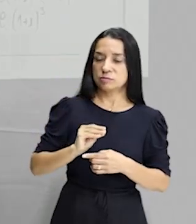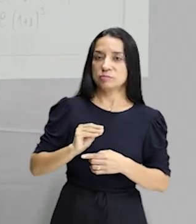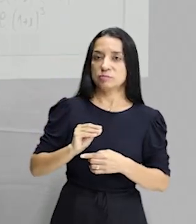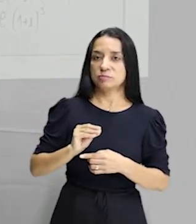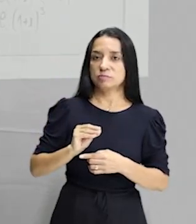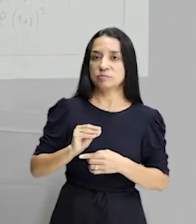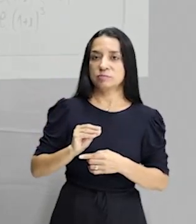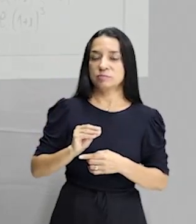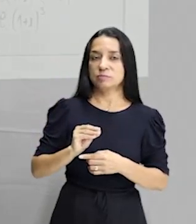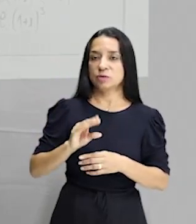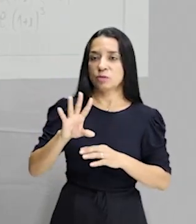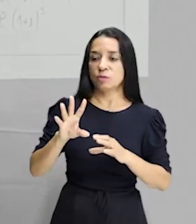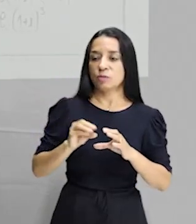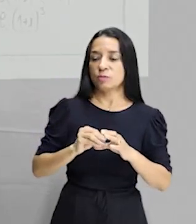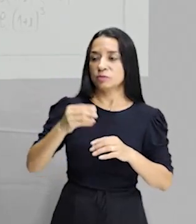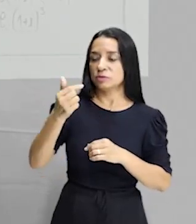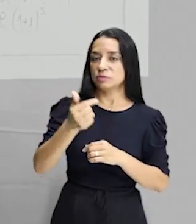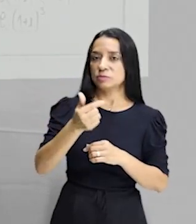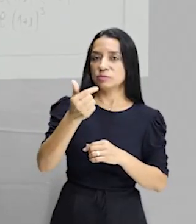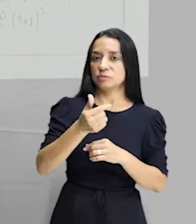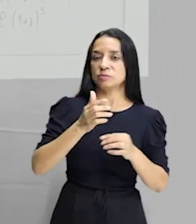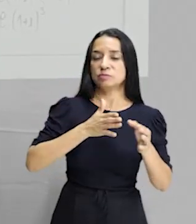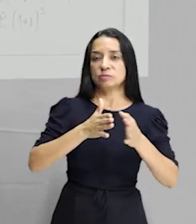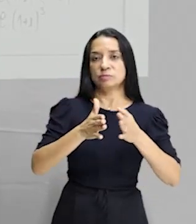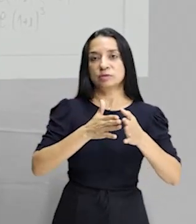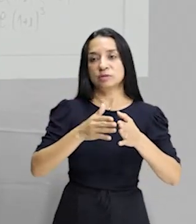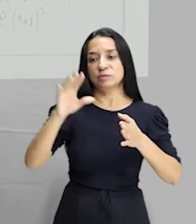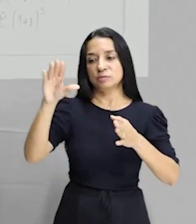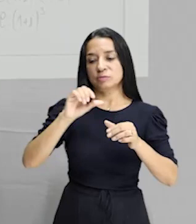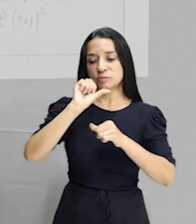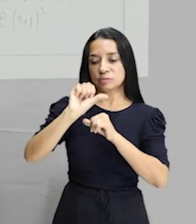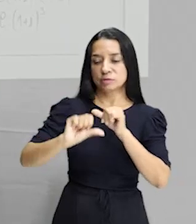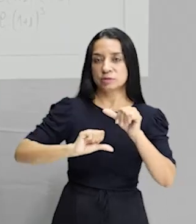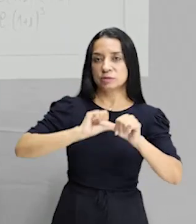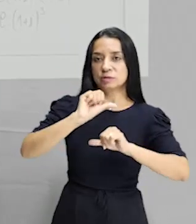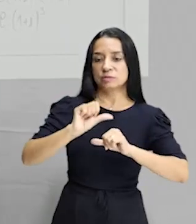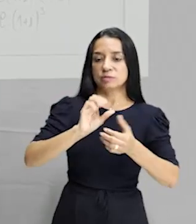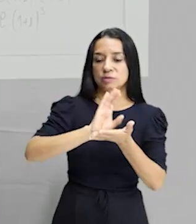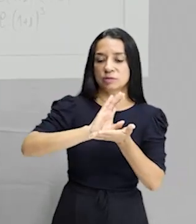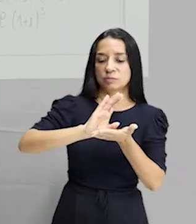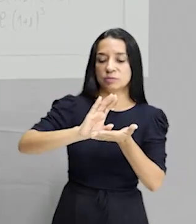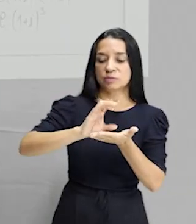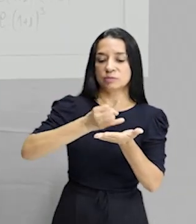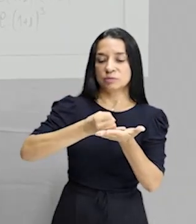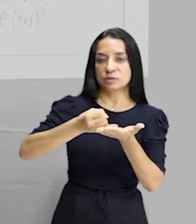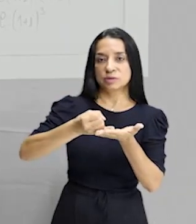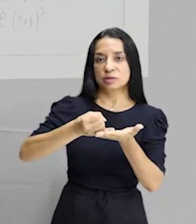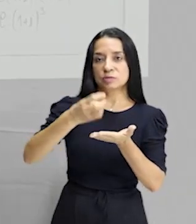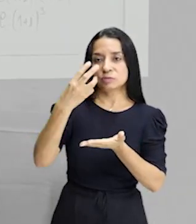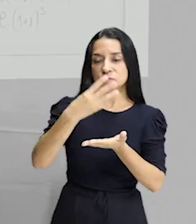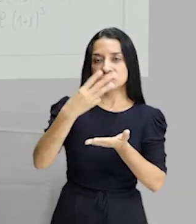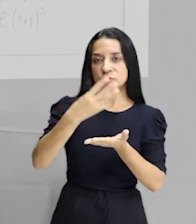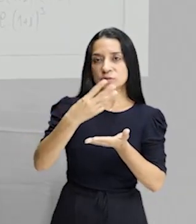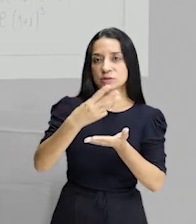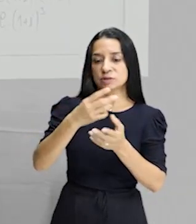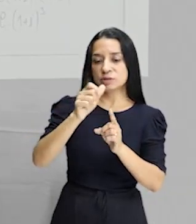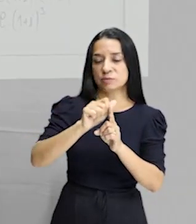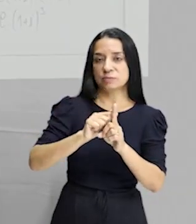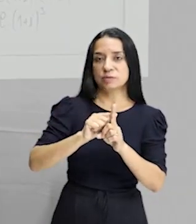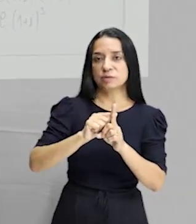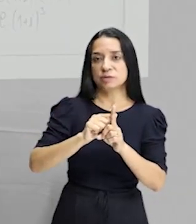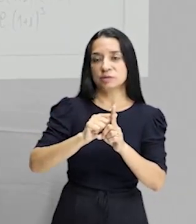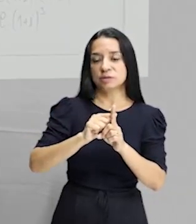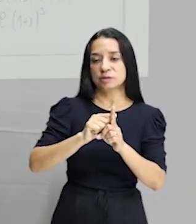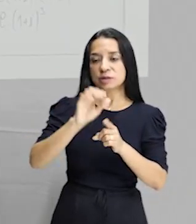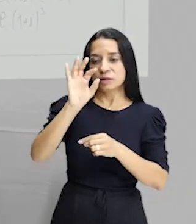o montante do segundo período vira Capital Inicial do terceiro período a taxa